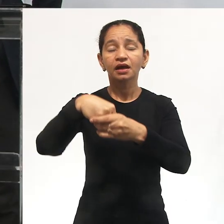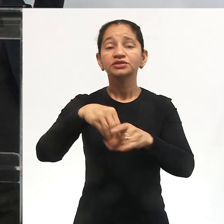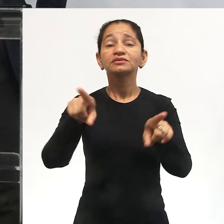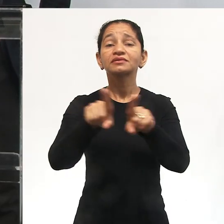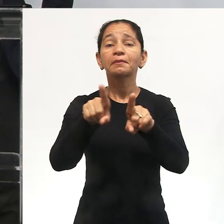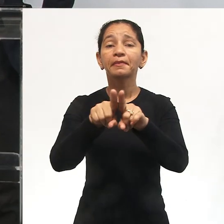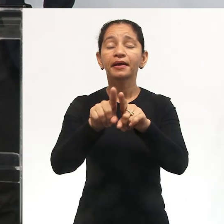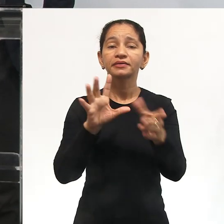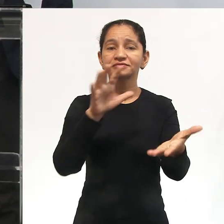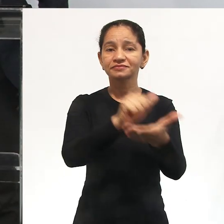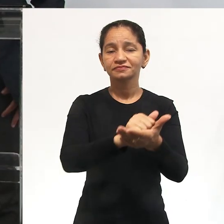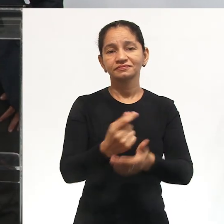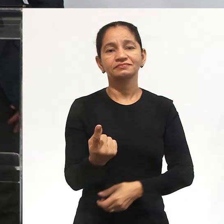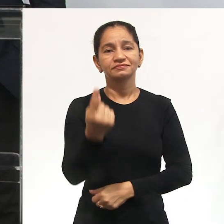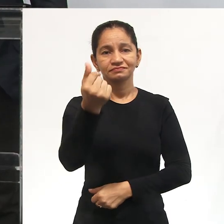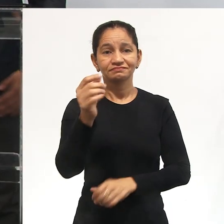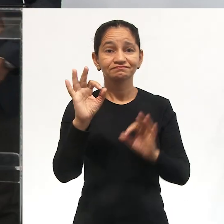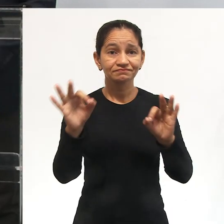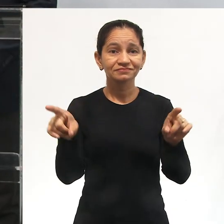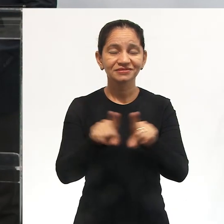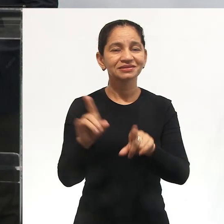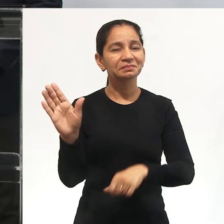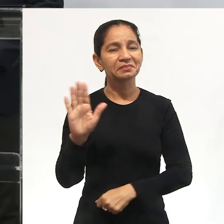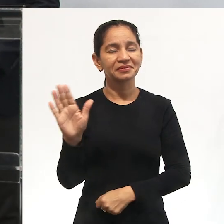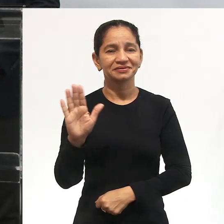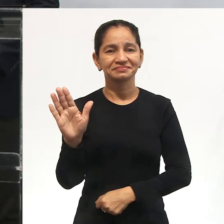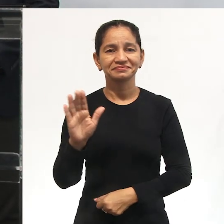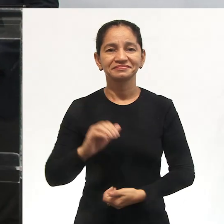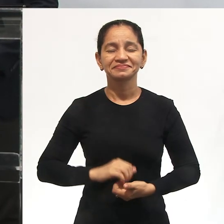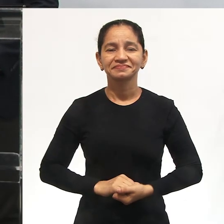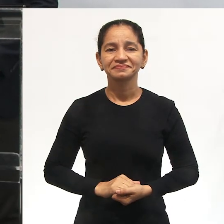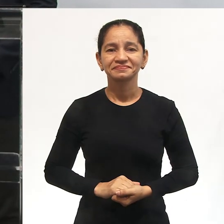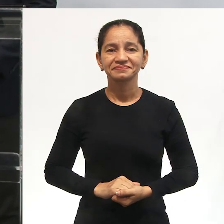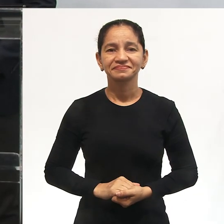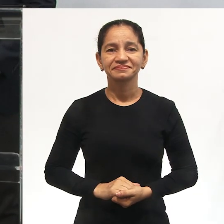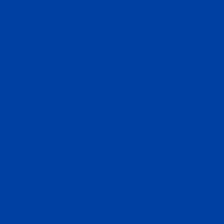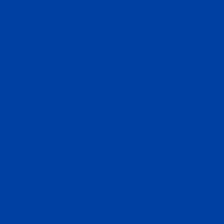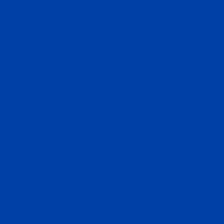e registro de preços também e nos vemos na próxima aula. Até breve.